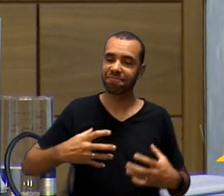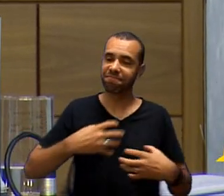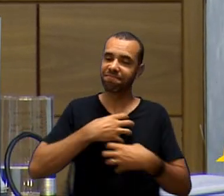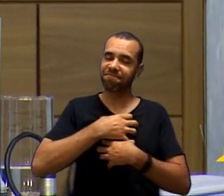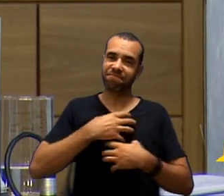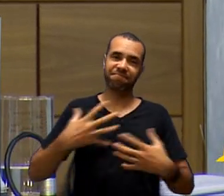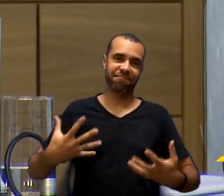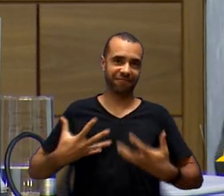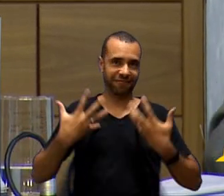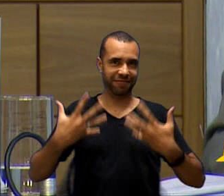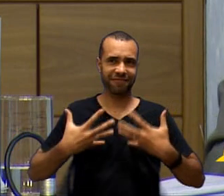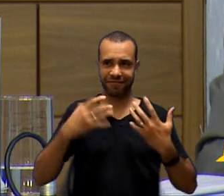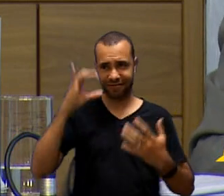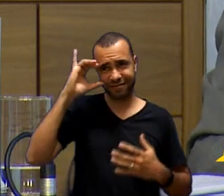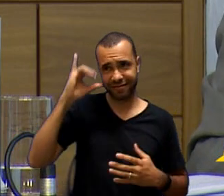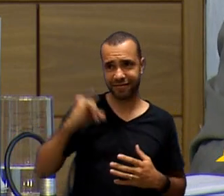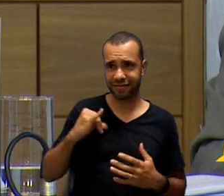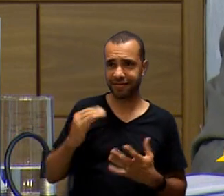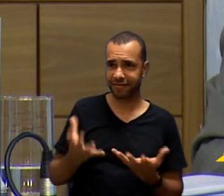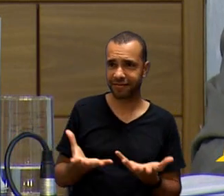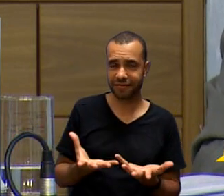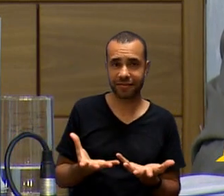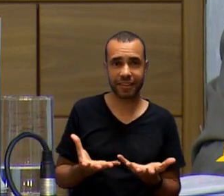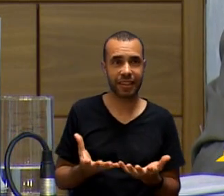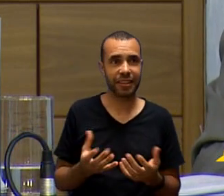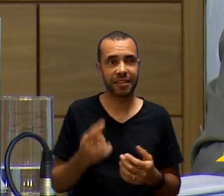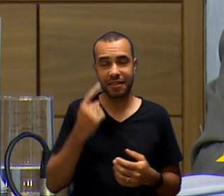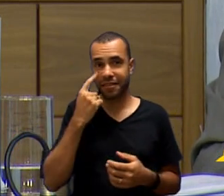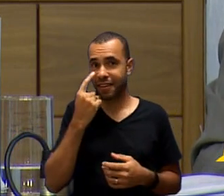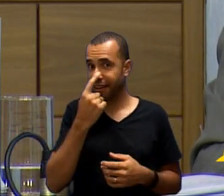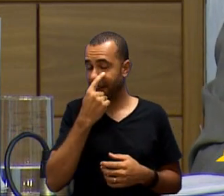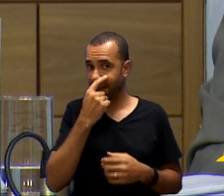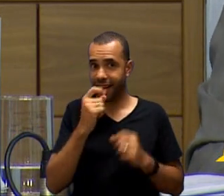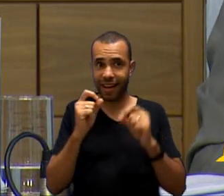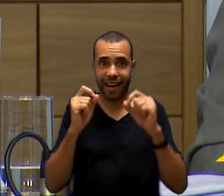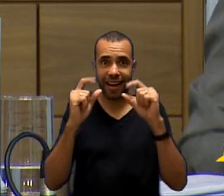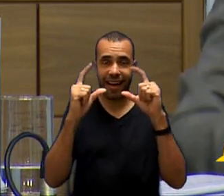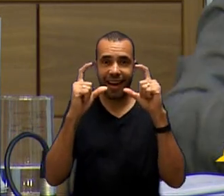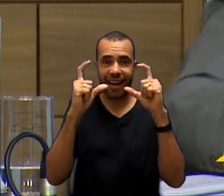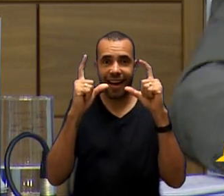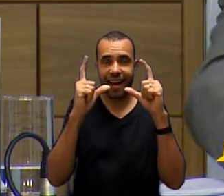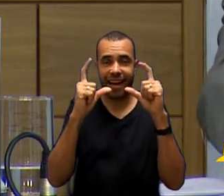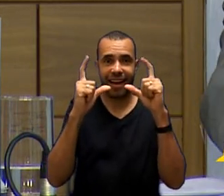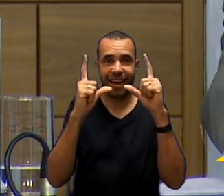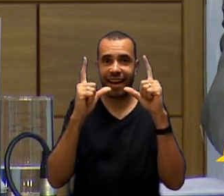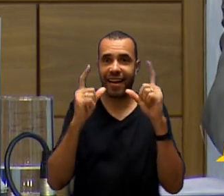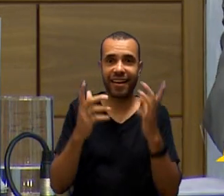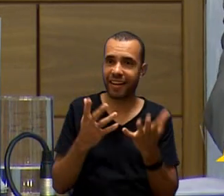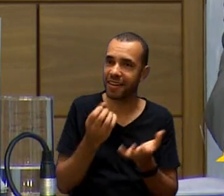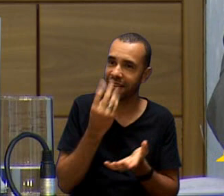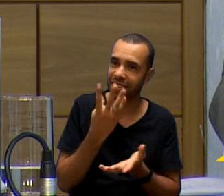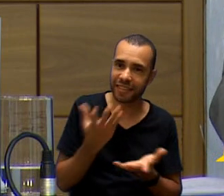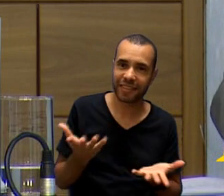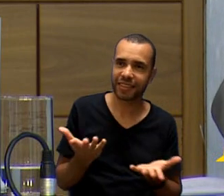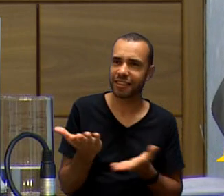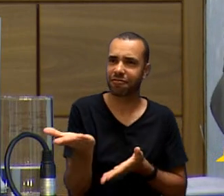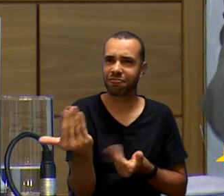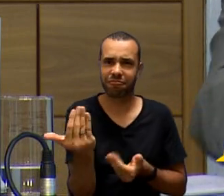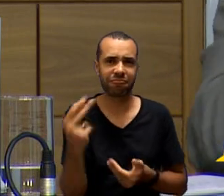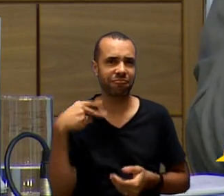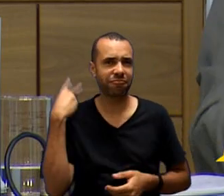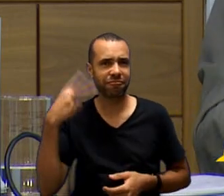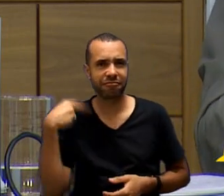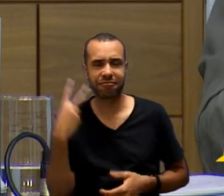alegria, vereador Yara, de ver o brilho no olhar de cada vereador, vereadora, jovem,